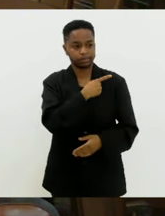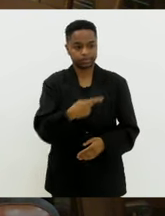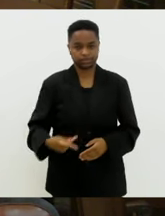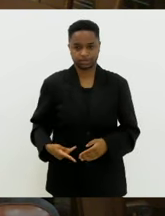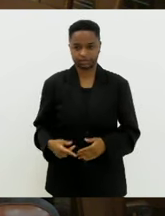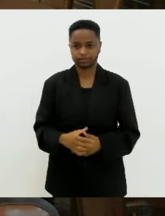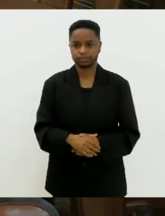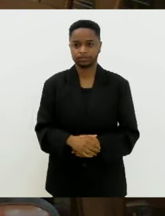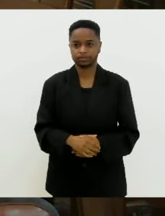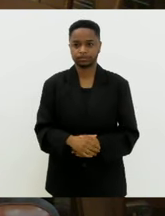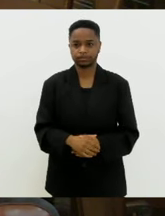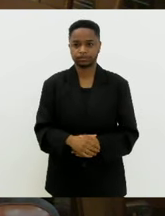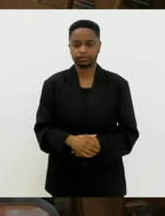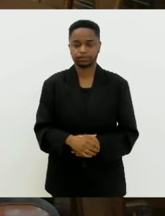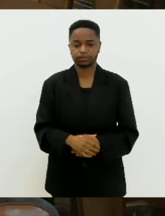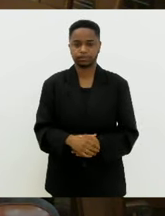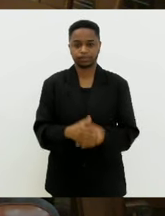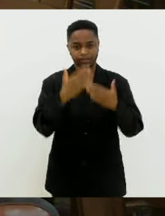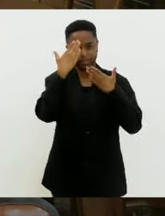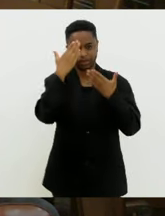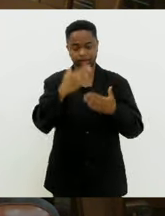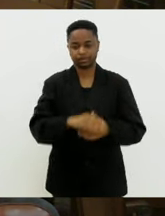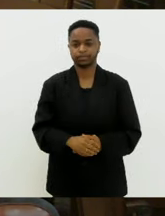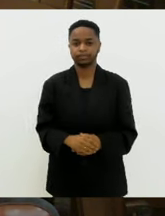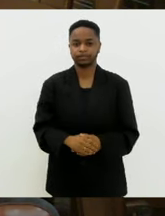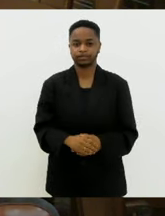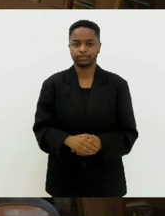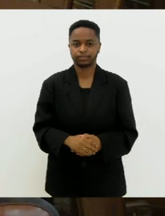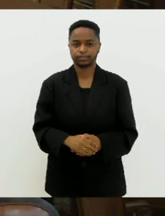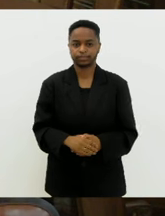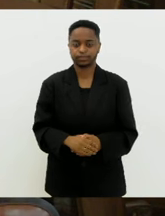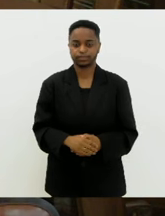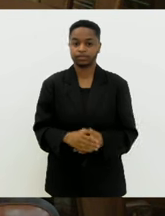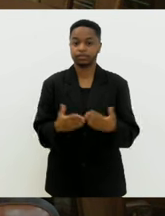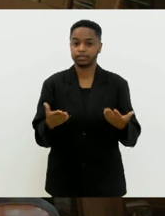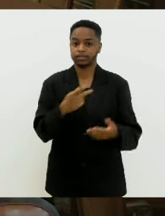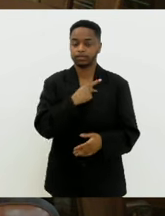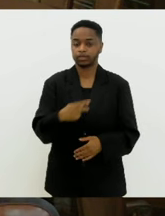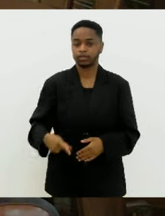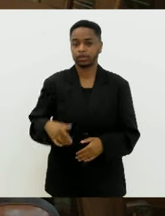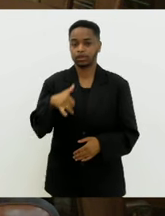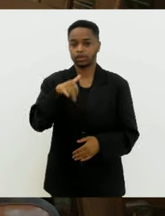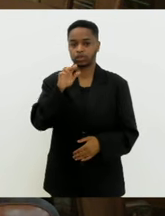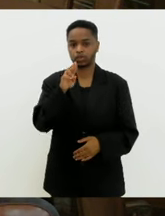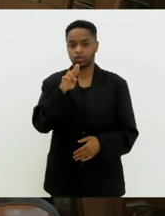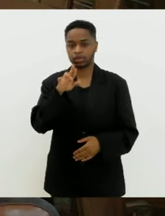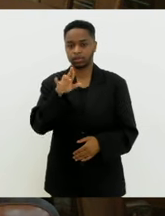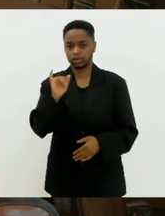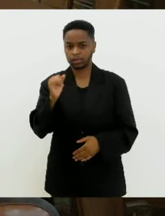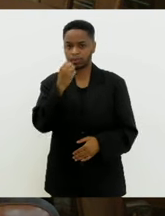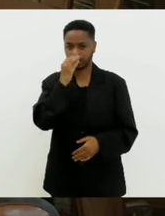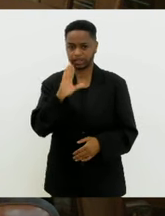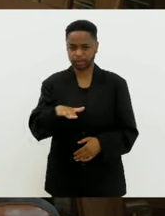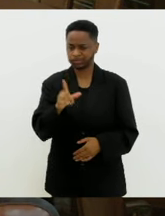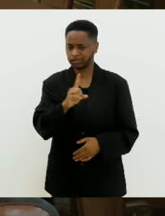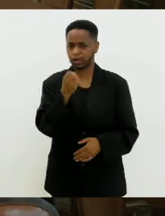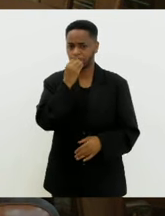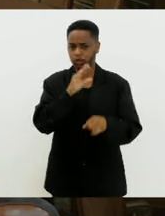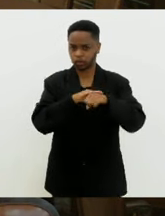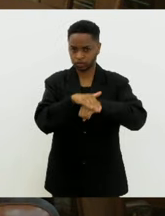obrigado, deputado, meu presidente. Nobre presidente Yuri, boa tarde, boa noite já, boa